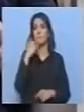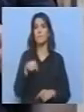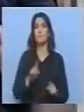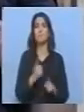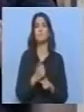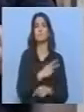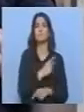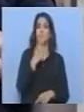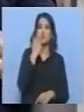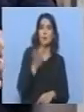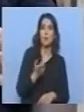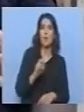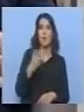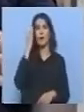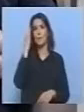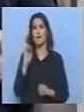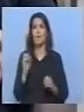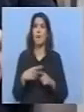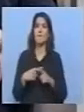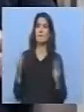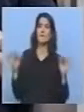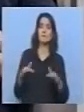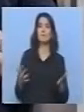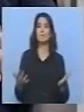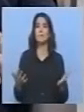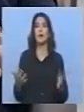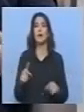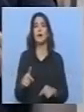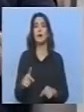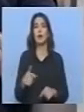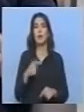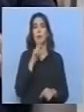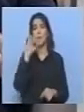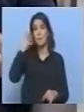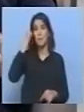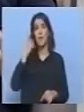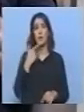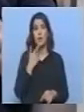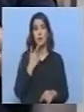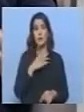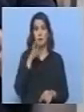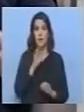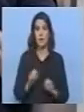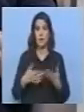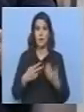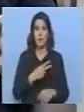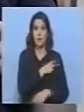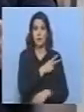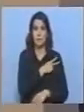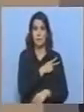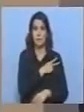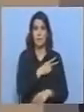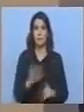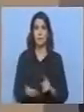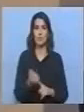mais frágeis ou com menos capacidade de atração seriam fortissimamente afetadas se as principais universidades